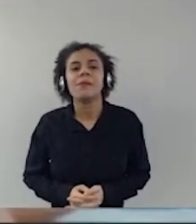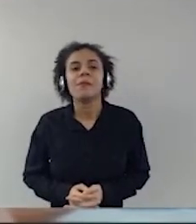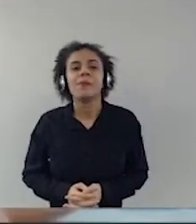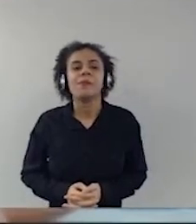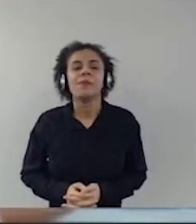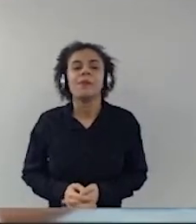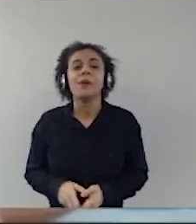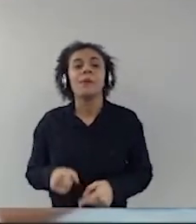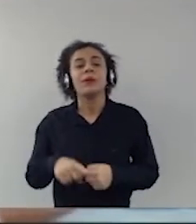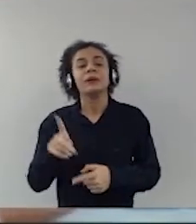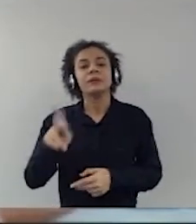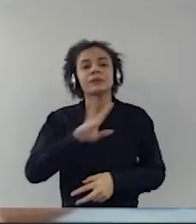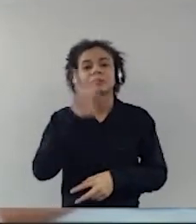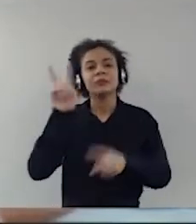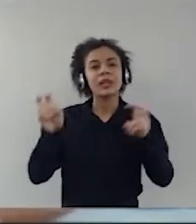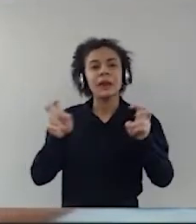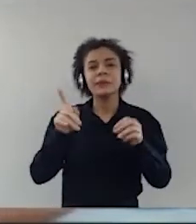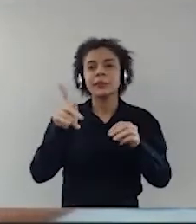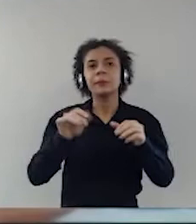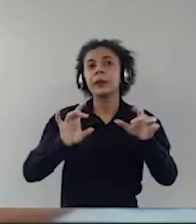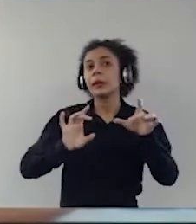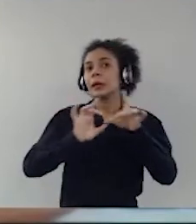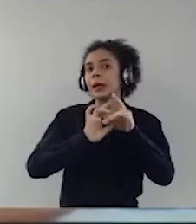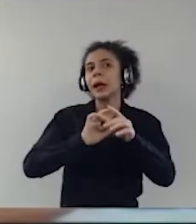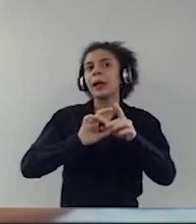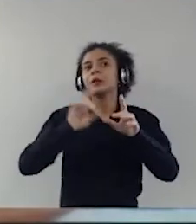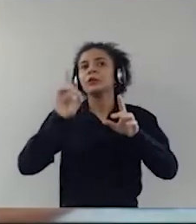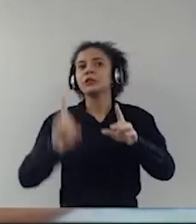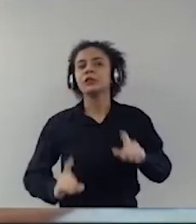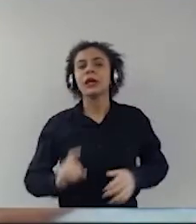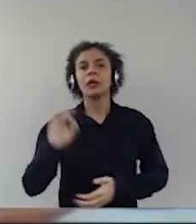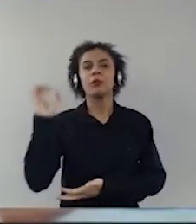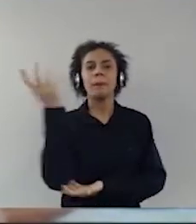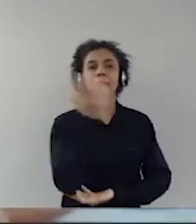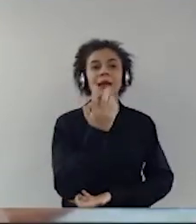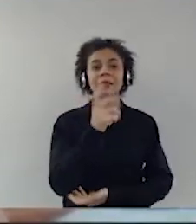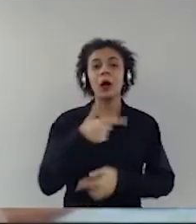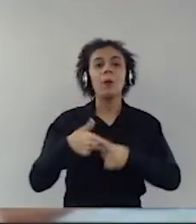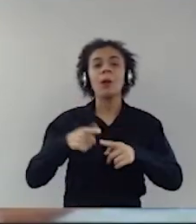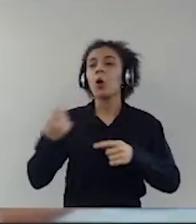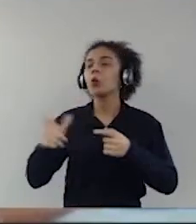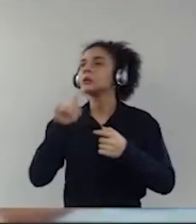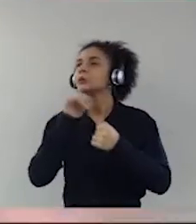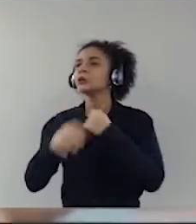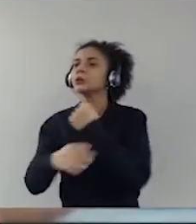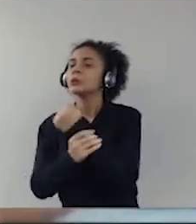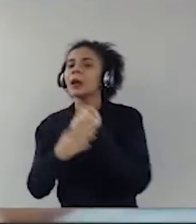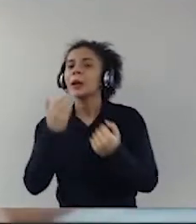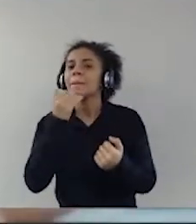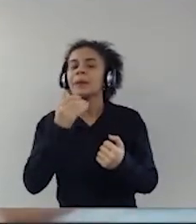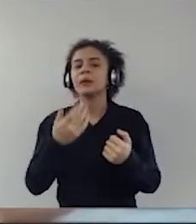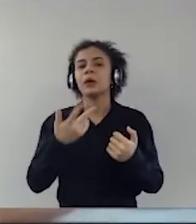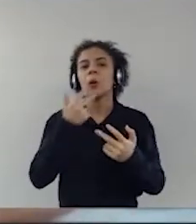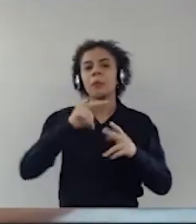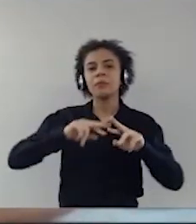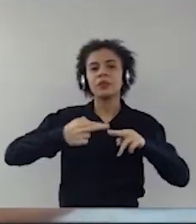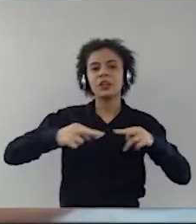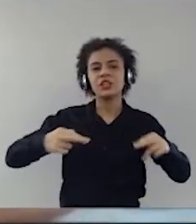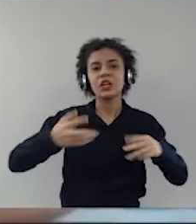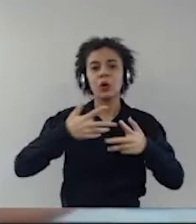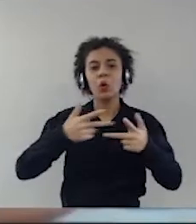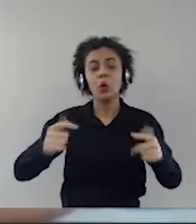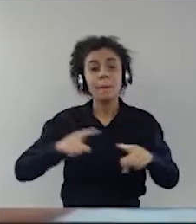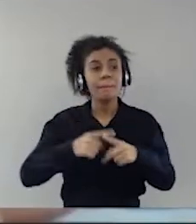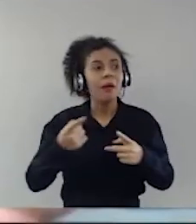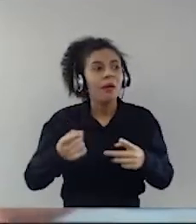com o direito ambiental, no máximo uma ação de segurança alimentar, por causa dos transgênicos, havia o princípio da precaução,